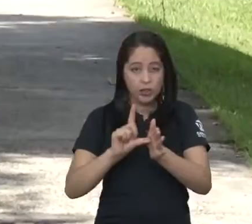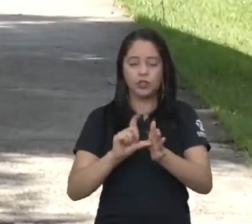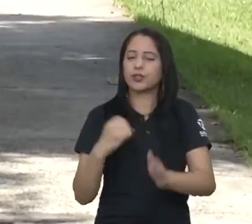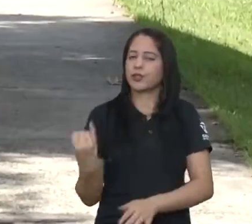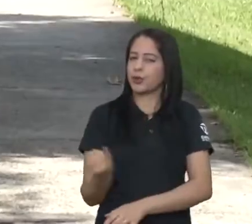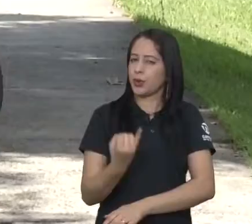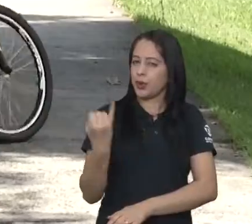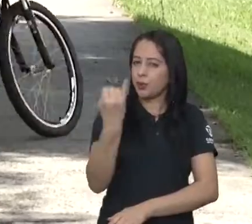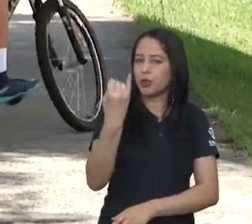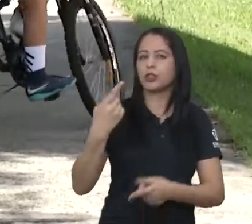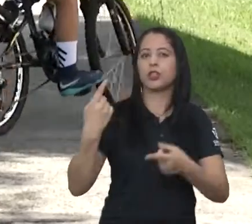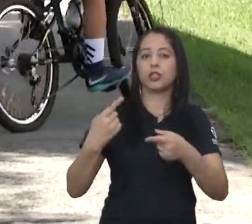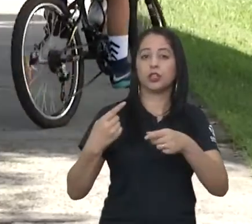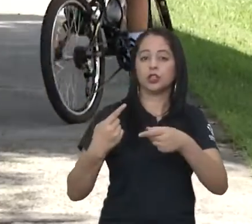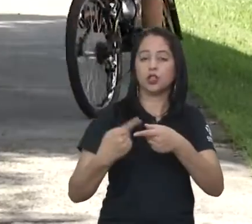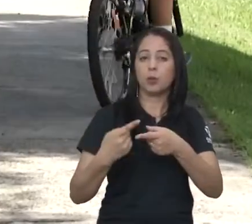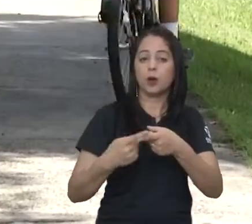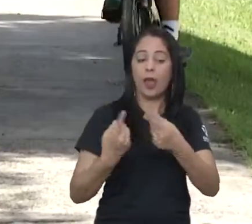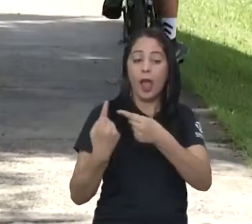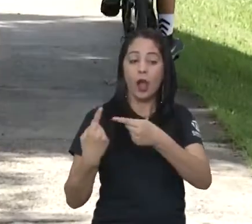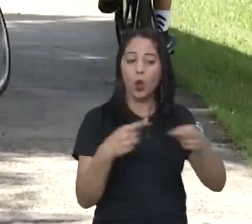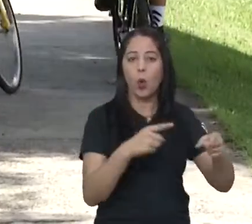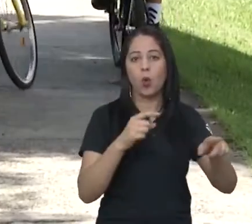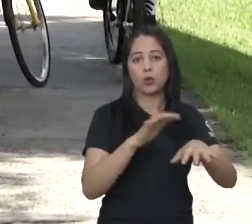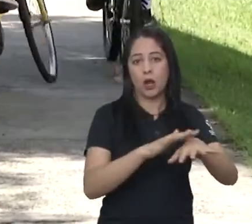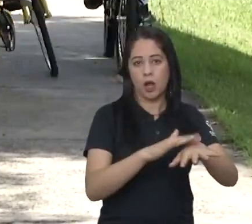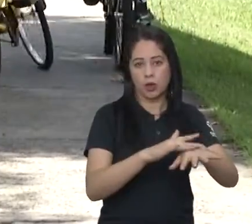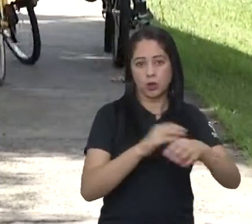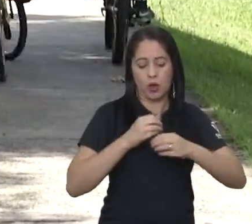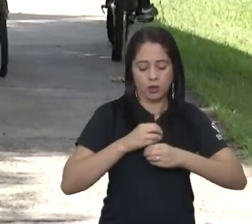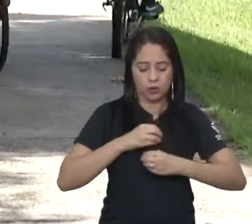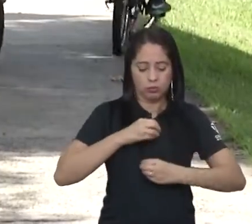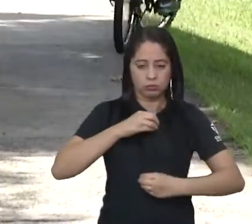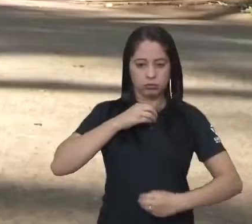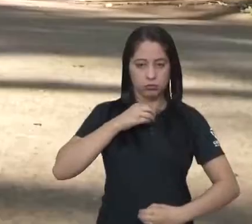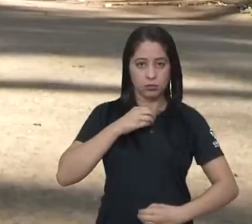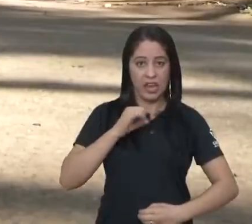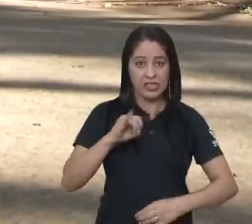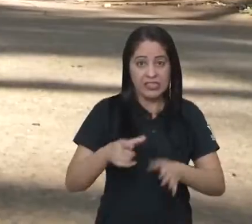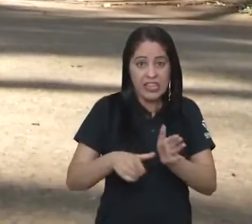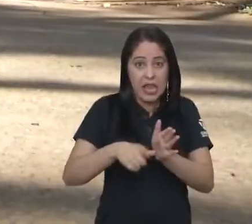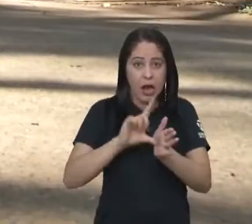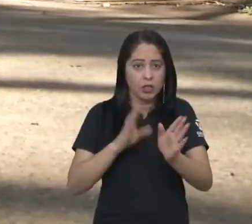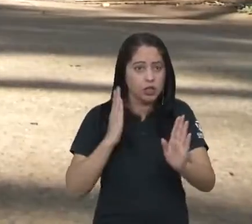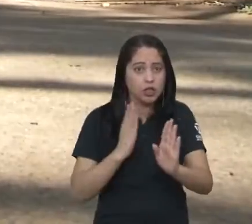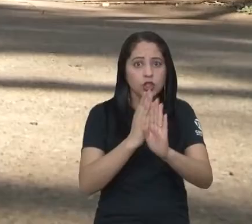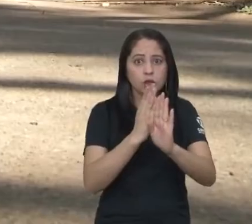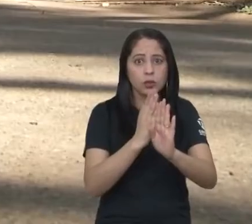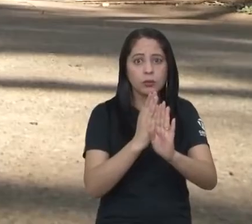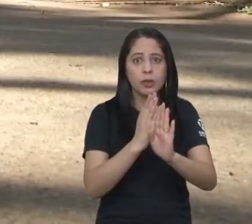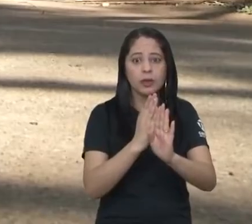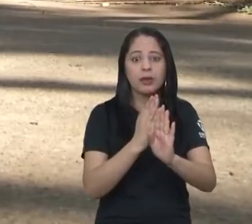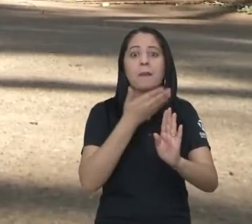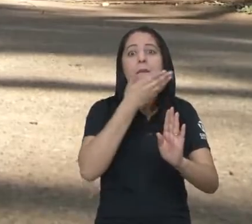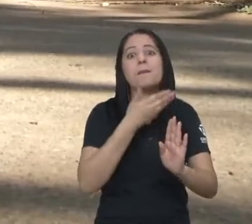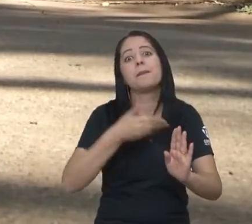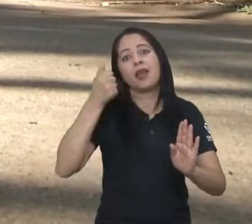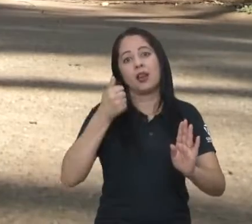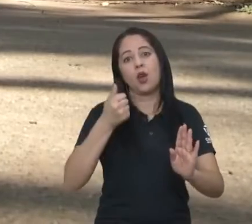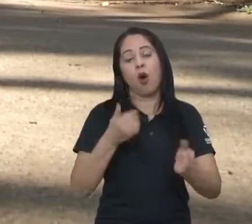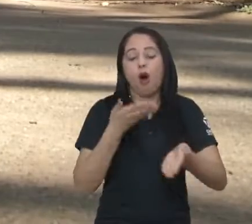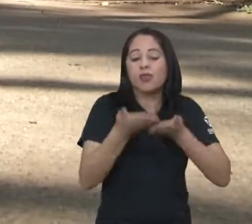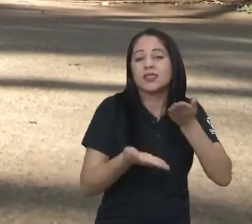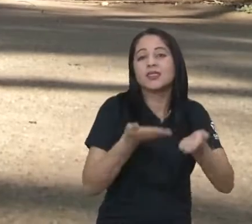doença é muito importante para o combate à atrofia muscular espinhal. Quanto mais cedo a doença for